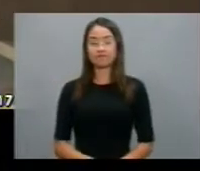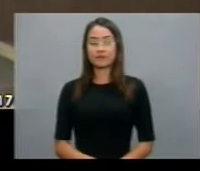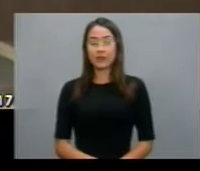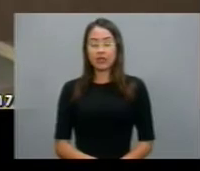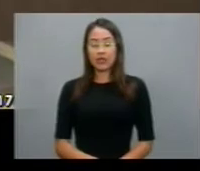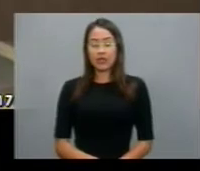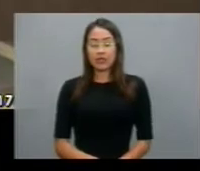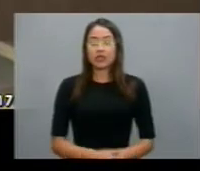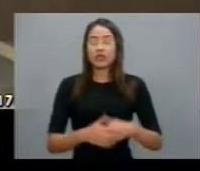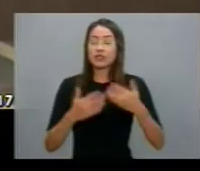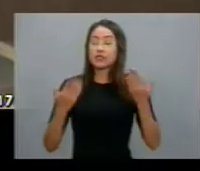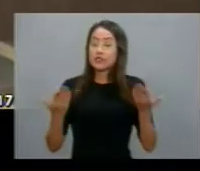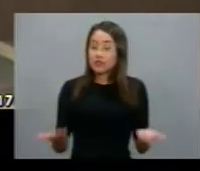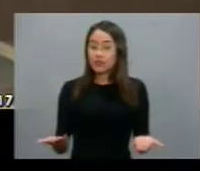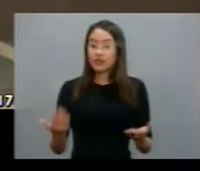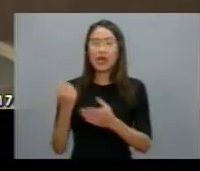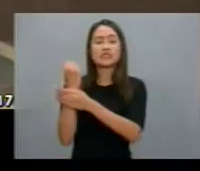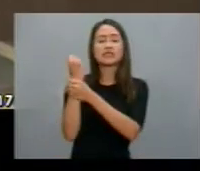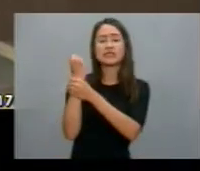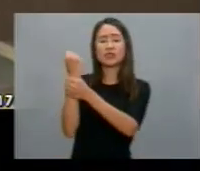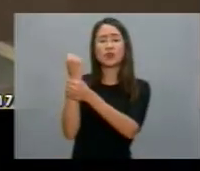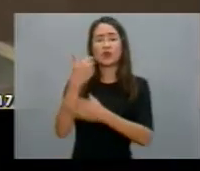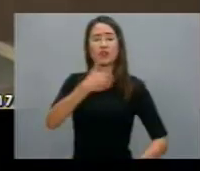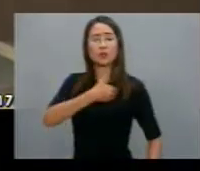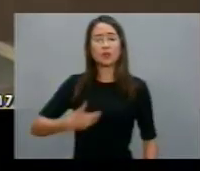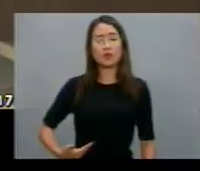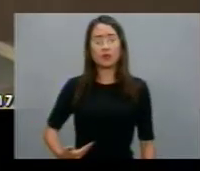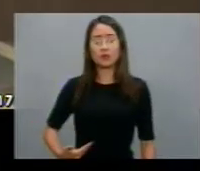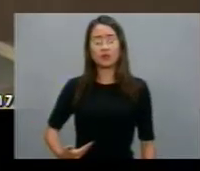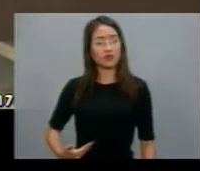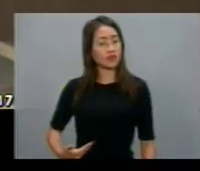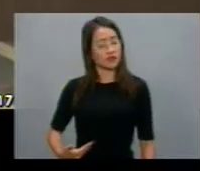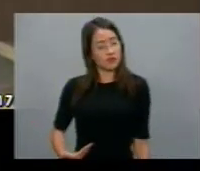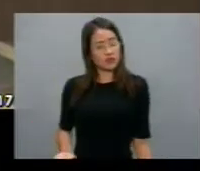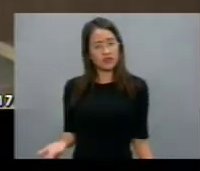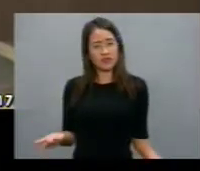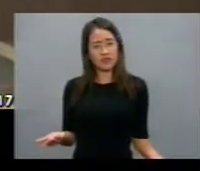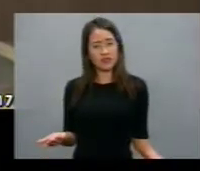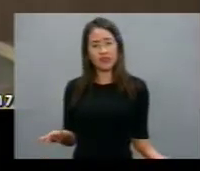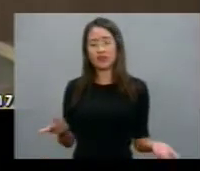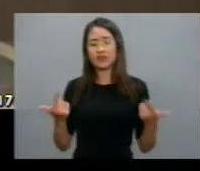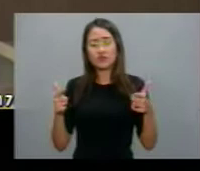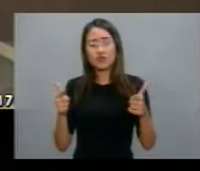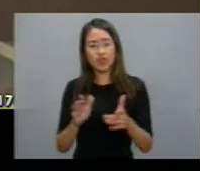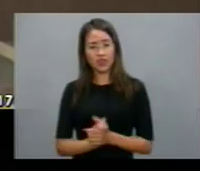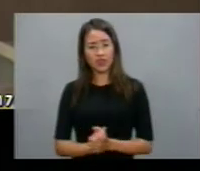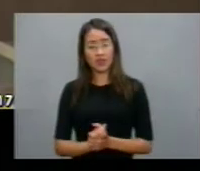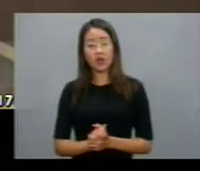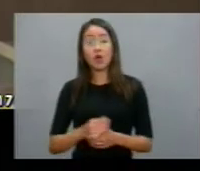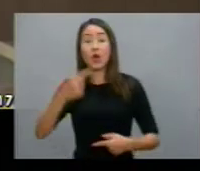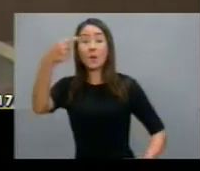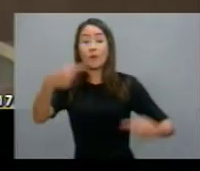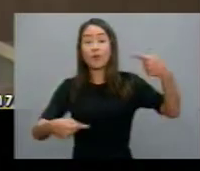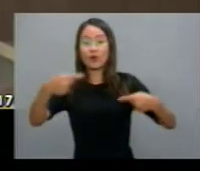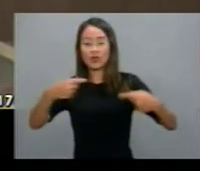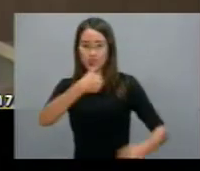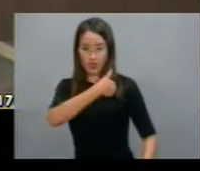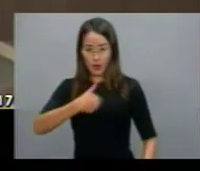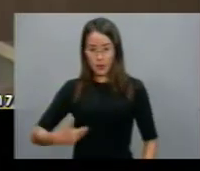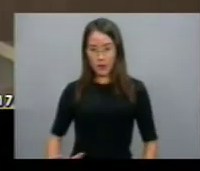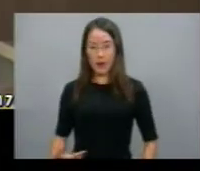Certamente. Segurança pública não é uma política pública